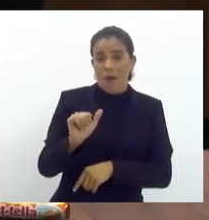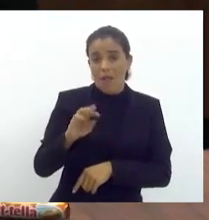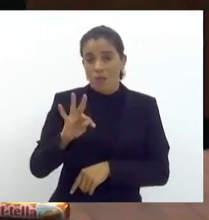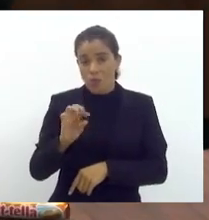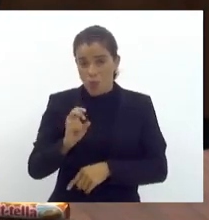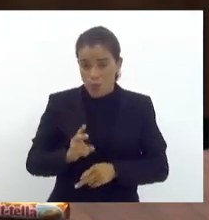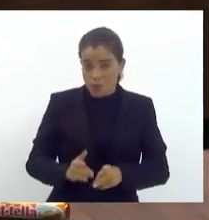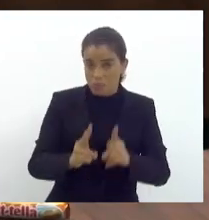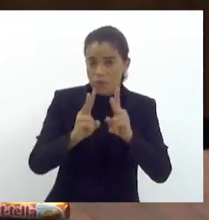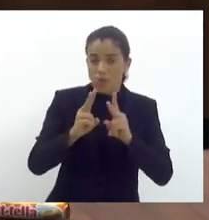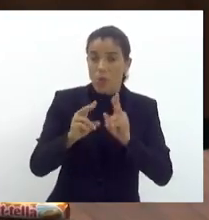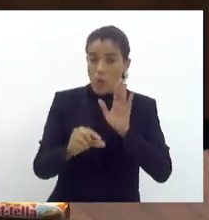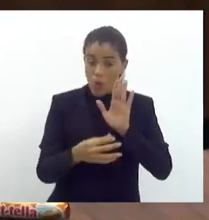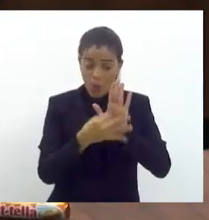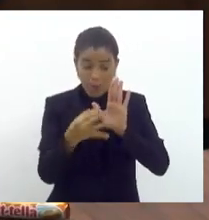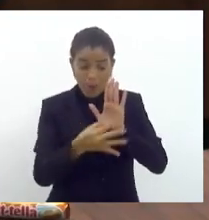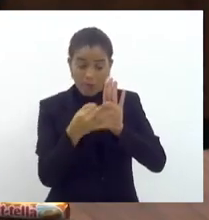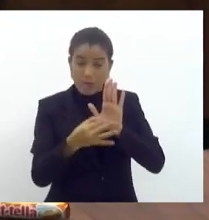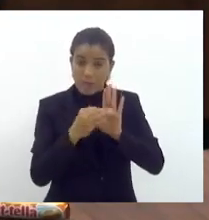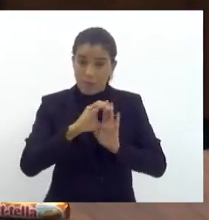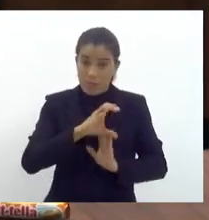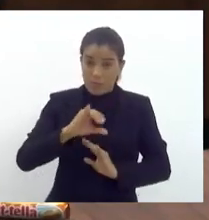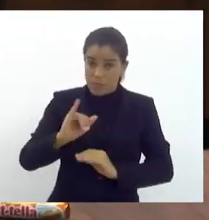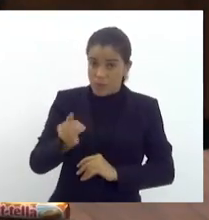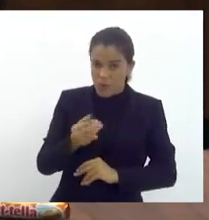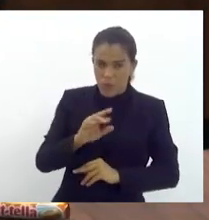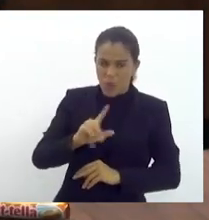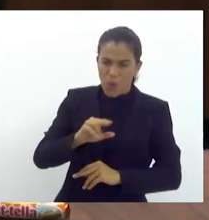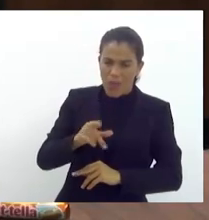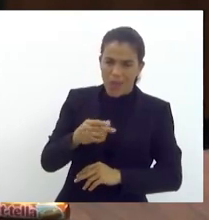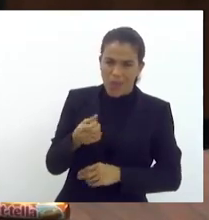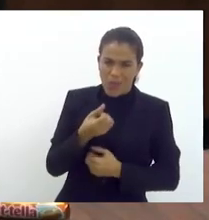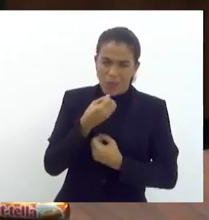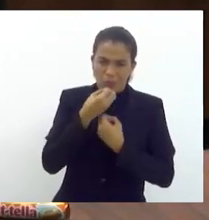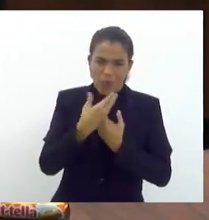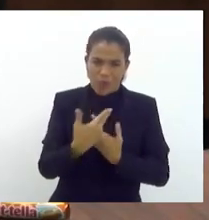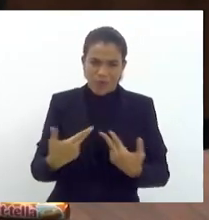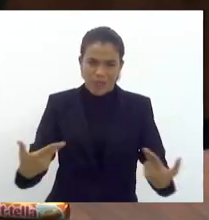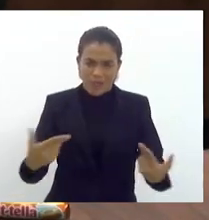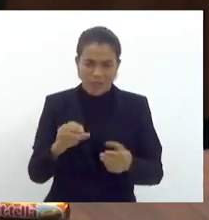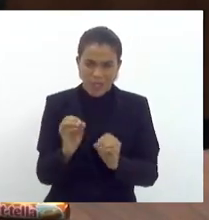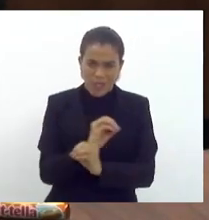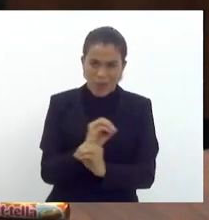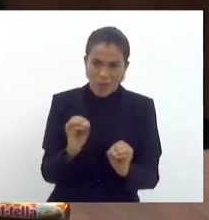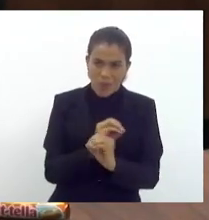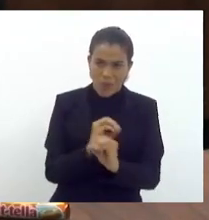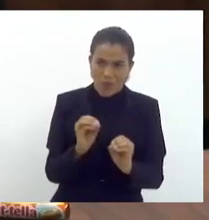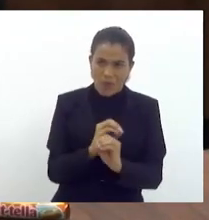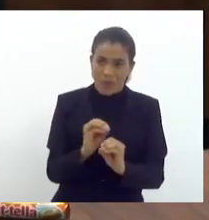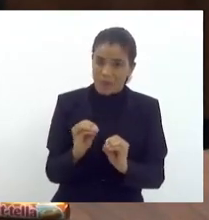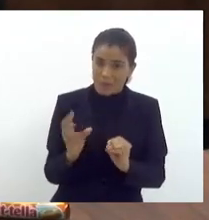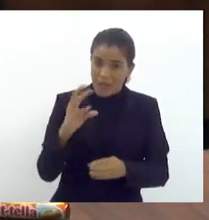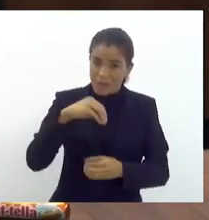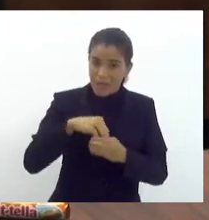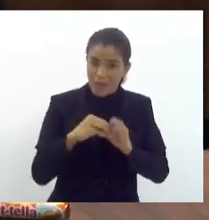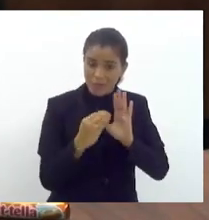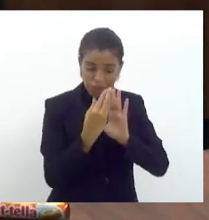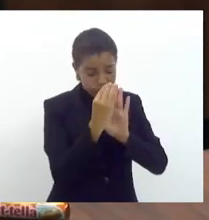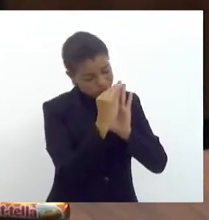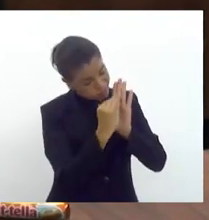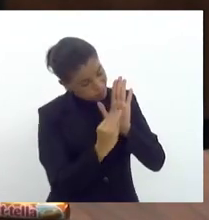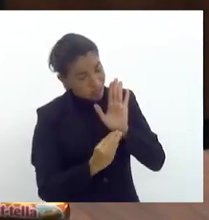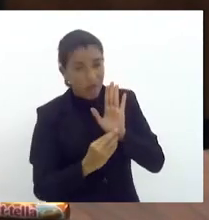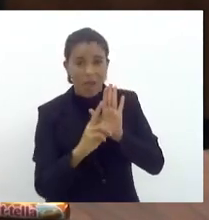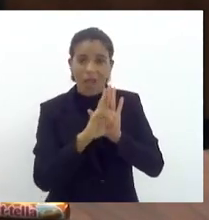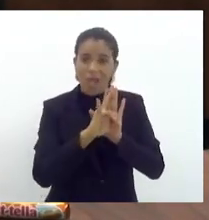o parecer da ccj hoje não há novidade nenhuma tá tudo a luz do rendimento é contrário